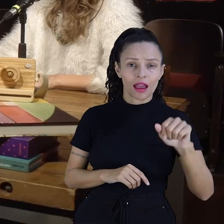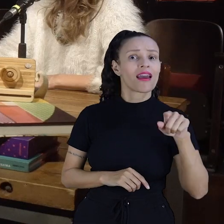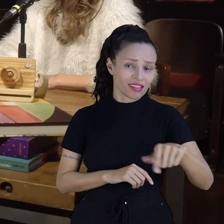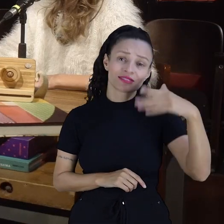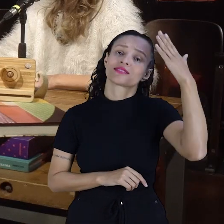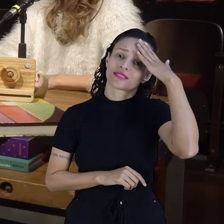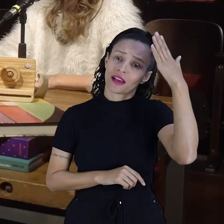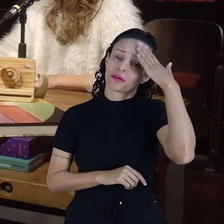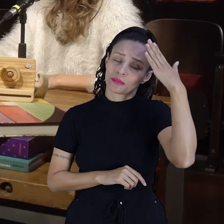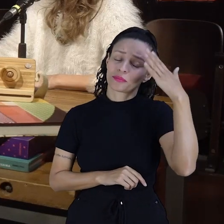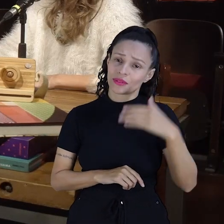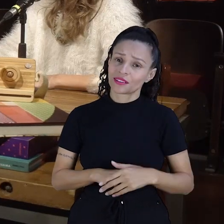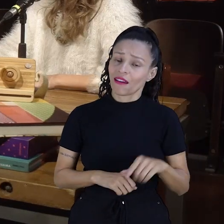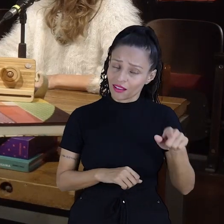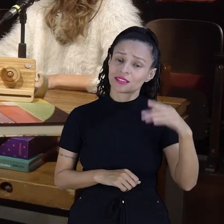Elas sabem